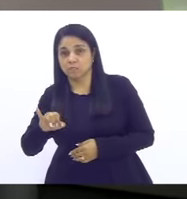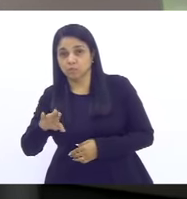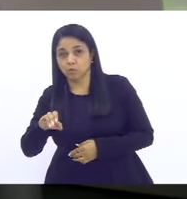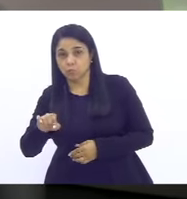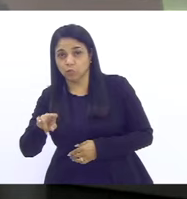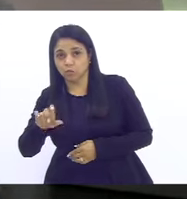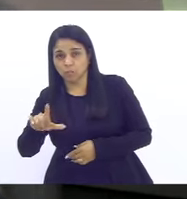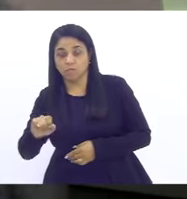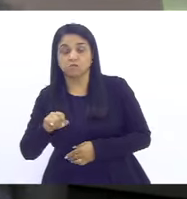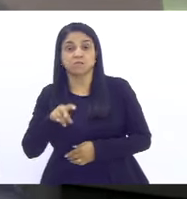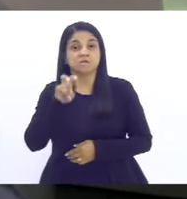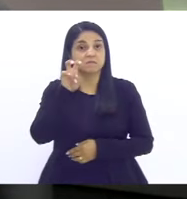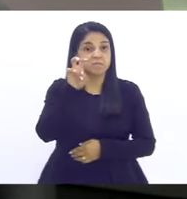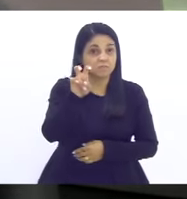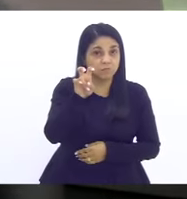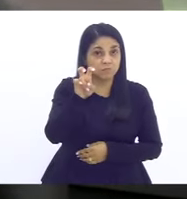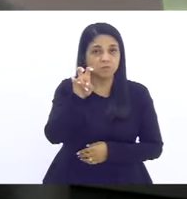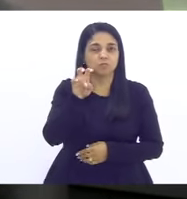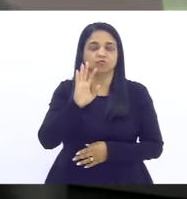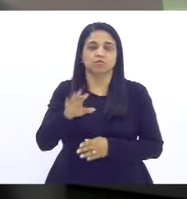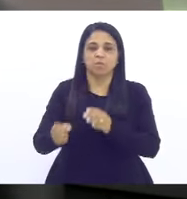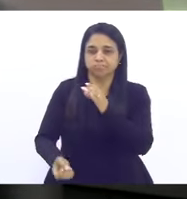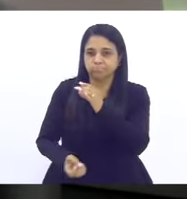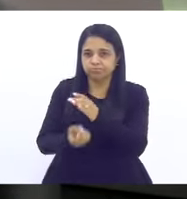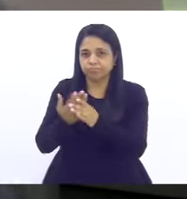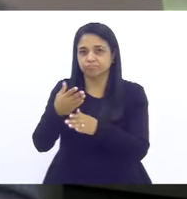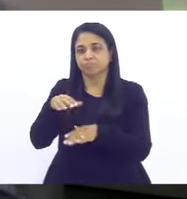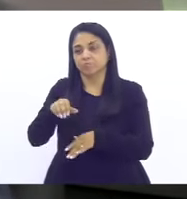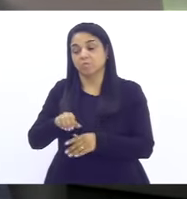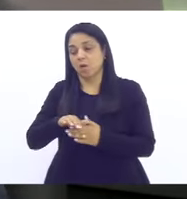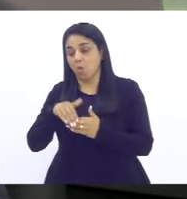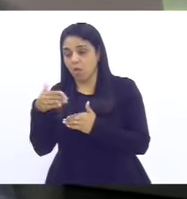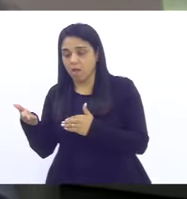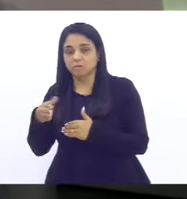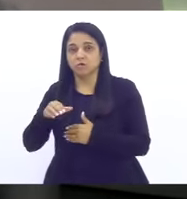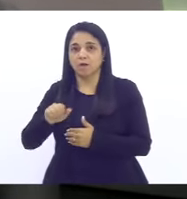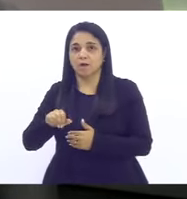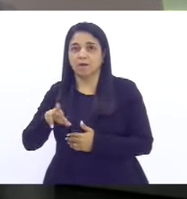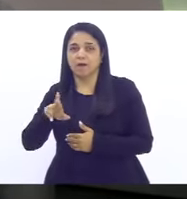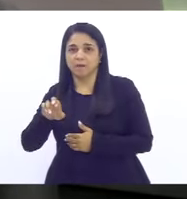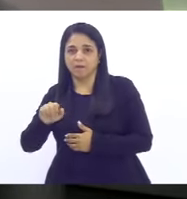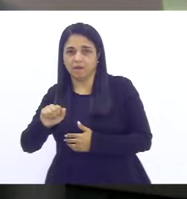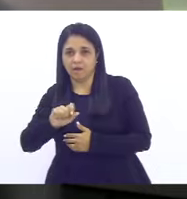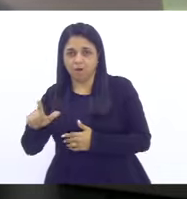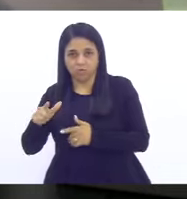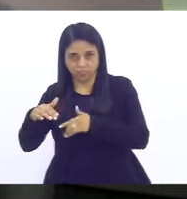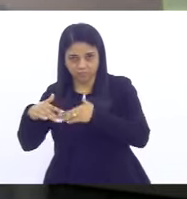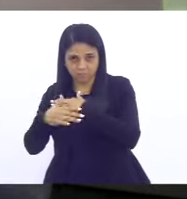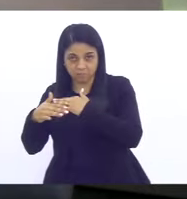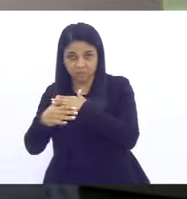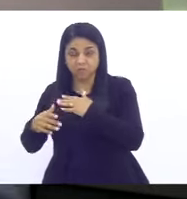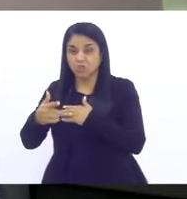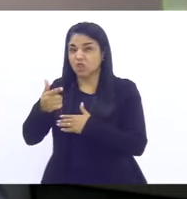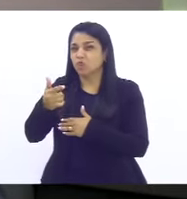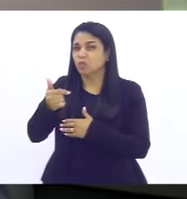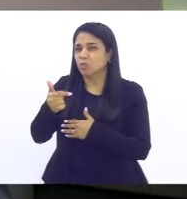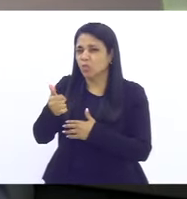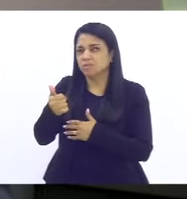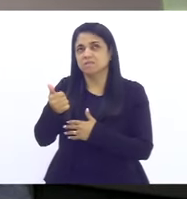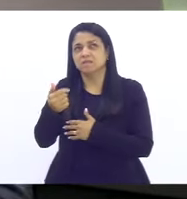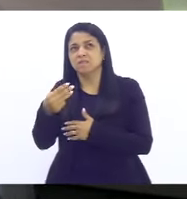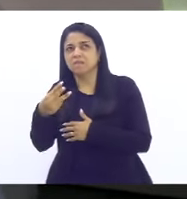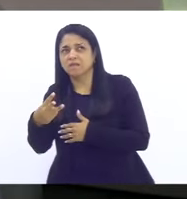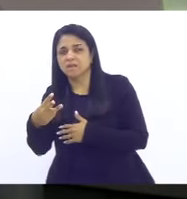já são cinco vinícolas hoje instaladas. Em Areal, logo ao lado, já estão instalando 12 ou 13 vinícolas, se eu não me engano.